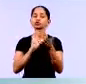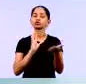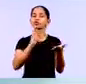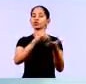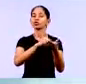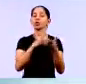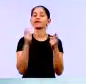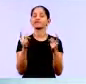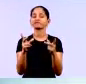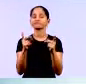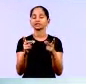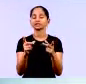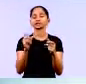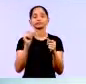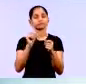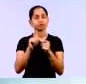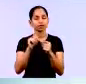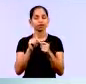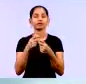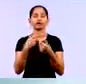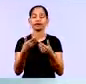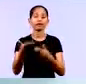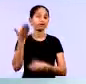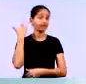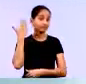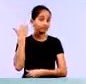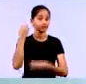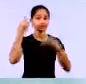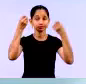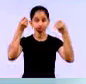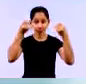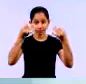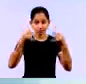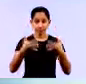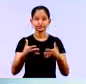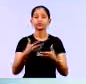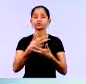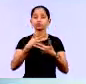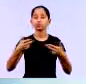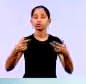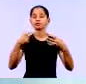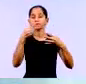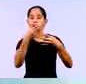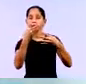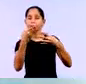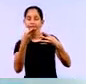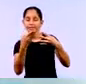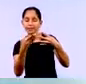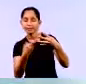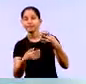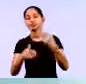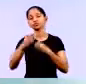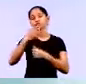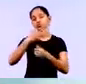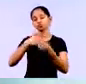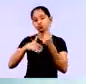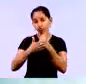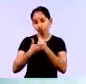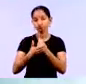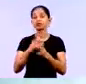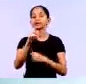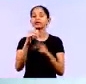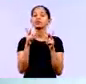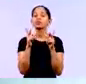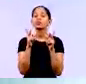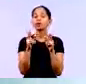no orçamento de produção, nós falamos na aula passada, todas essas peças, tá, funcionam como uma